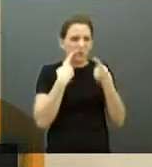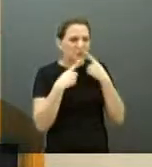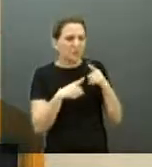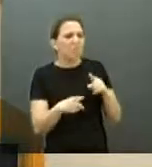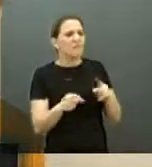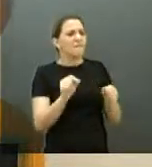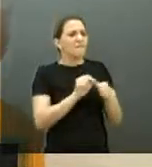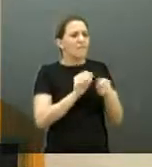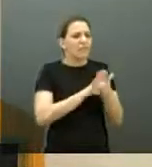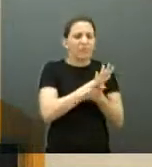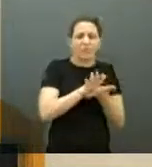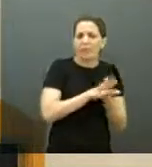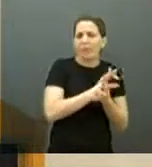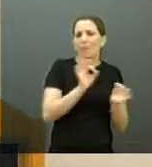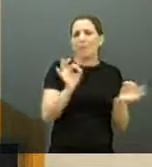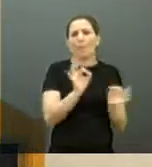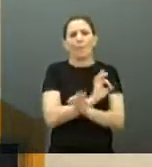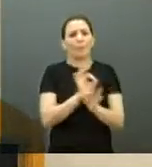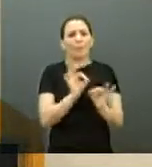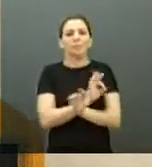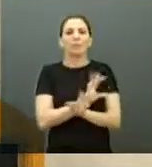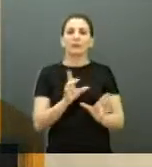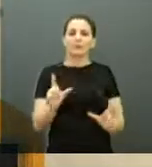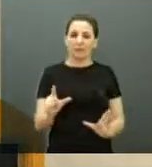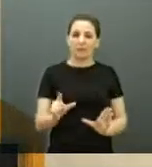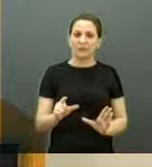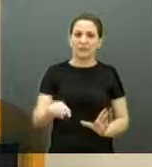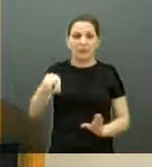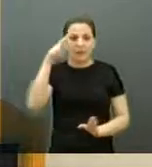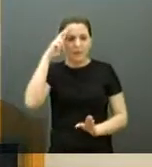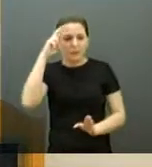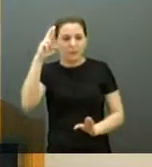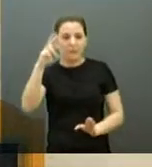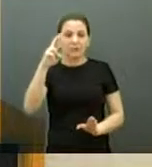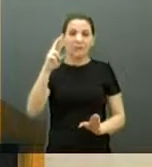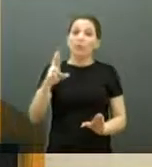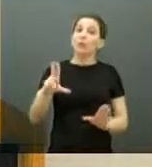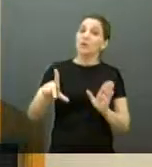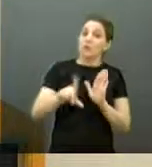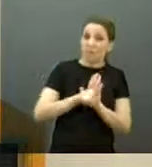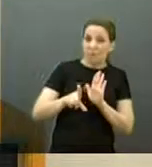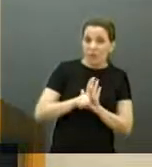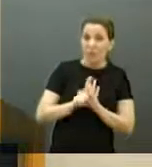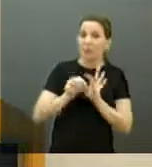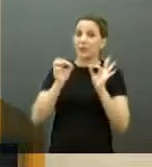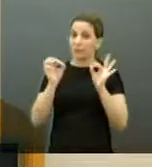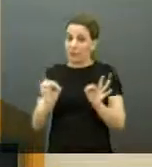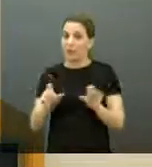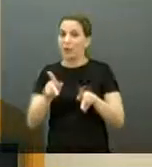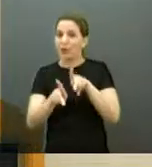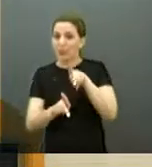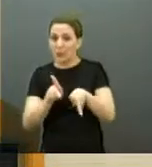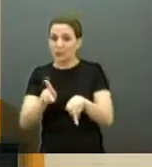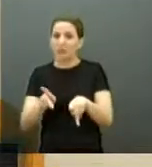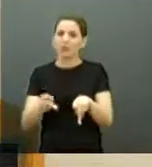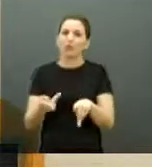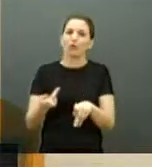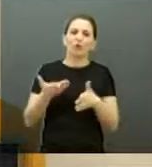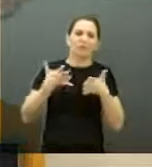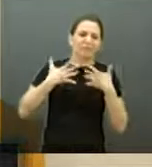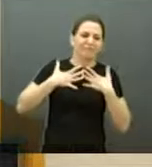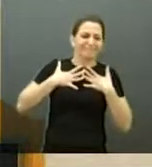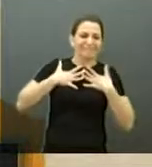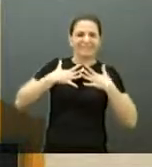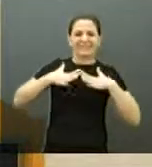nada. A gente não pode ter nenhuma medida autoritária. O que é legítimo? É legítimo que a população que esteja insatisfeita